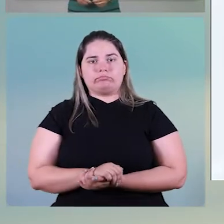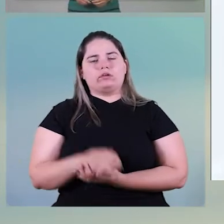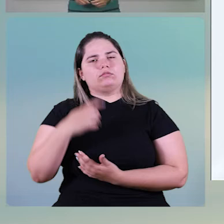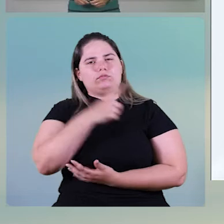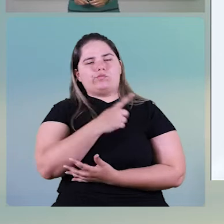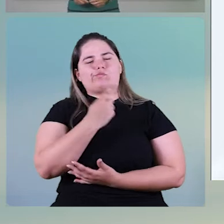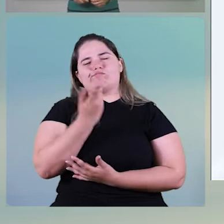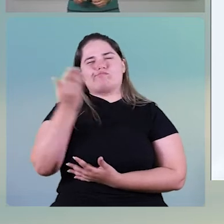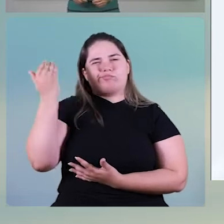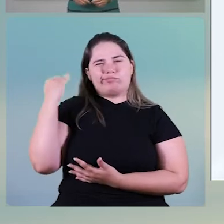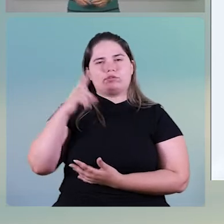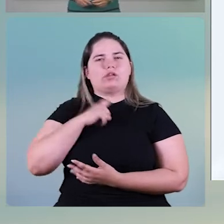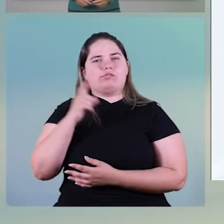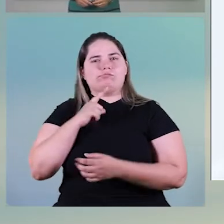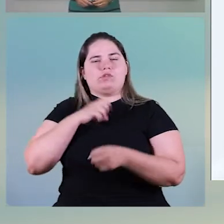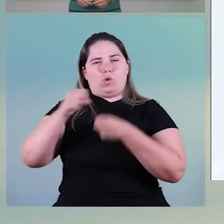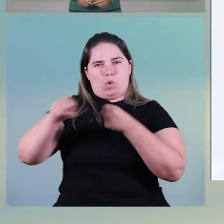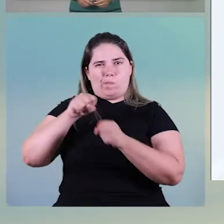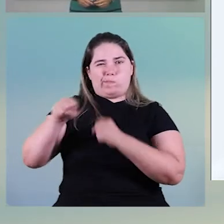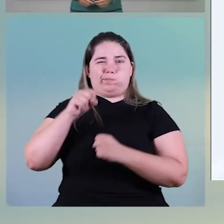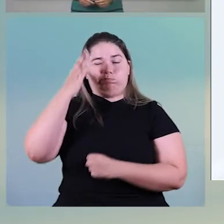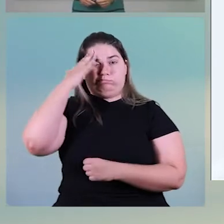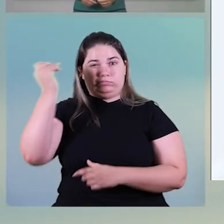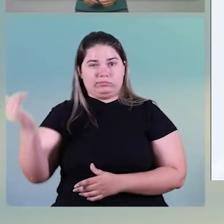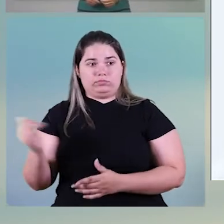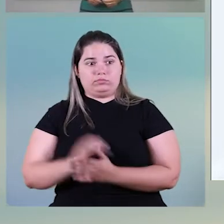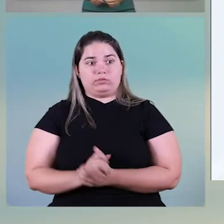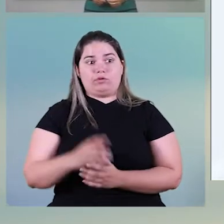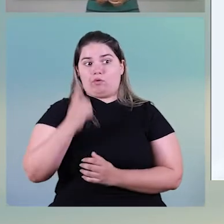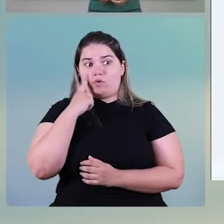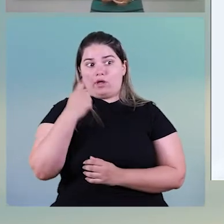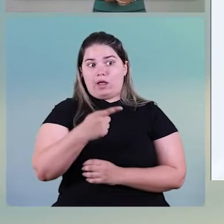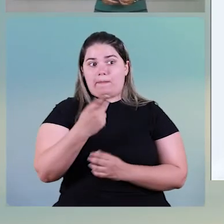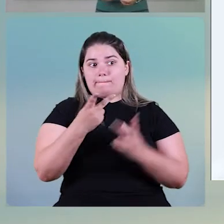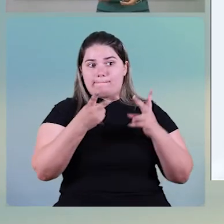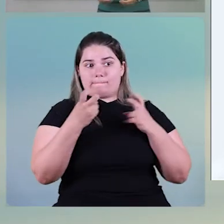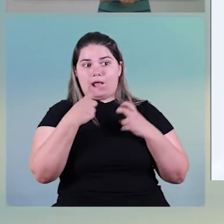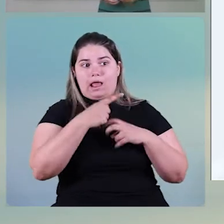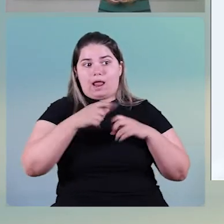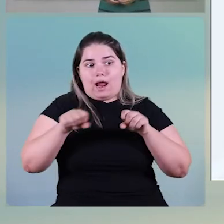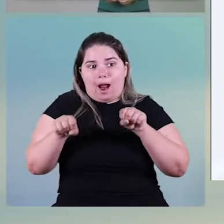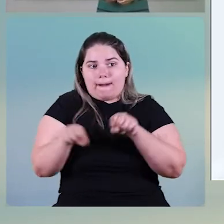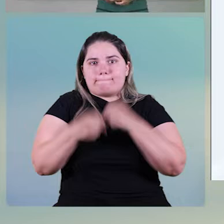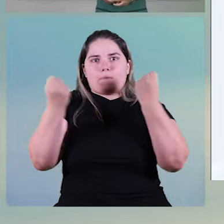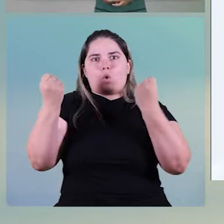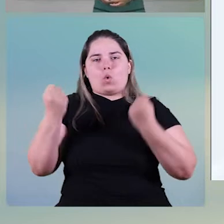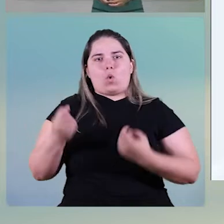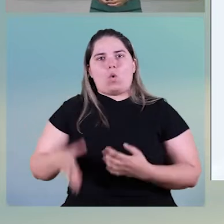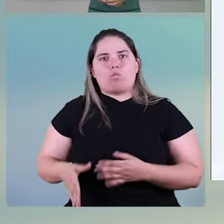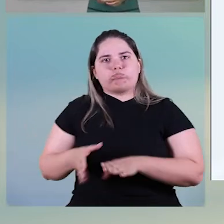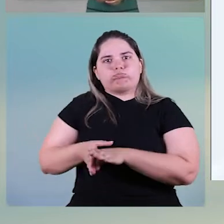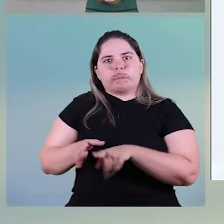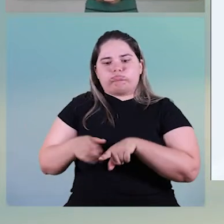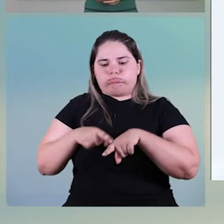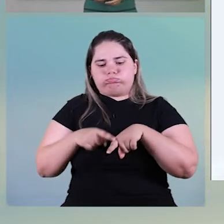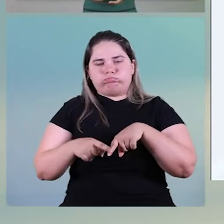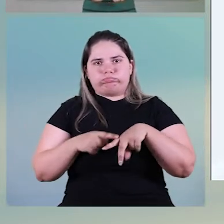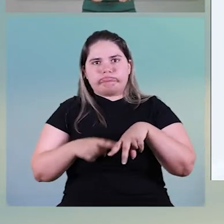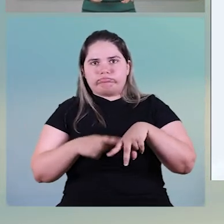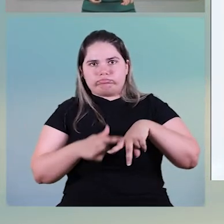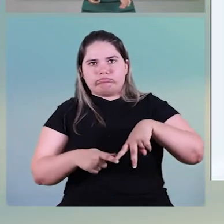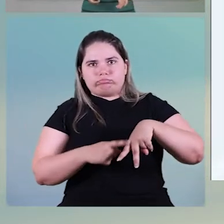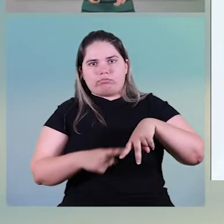do MMA, ele quebrou a sua perna, quebrou a própria perna, ao atingir o